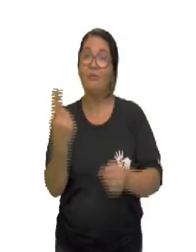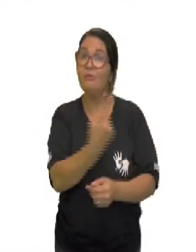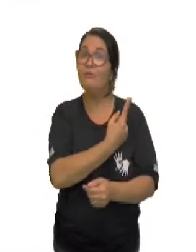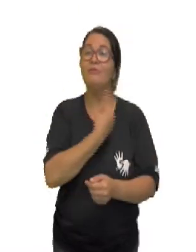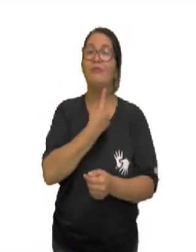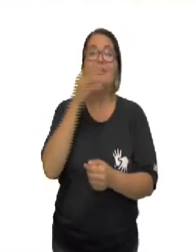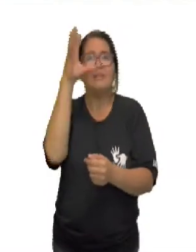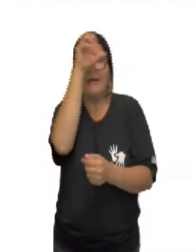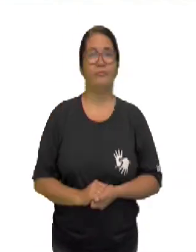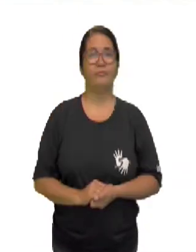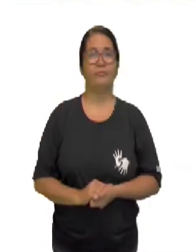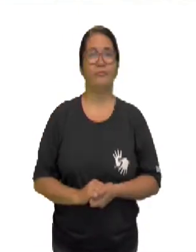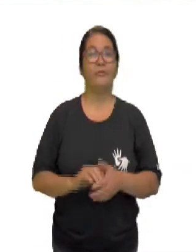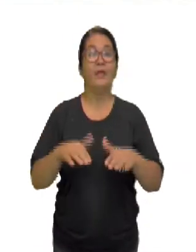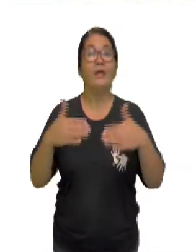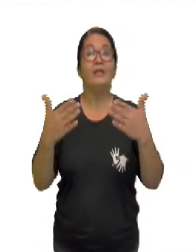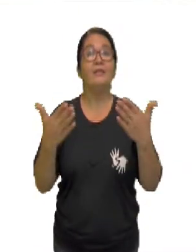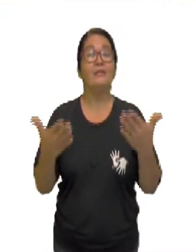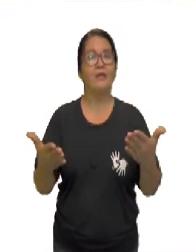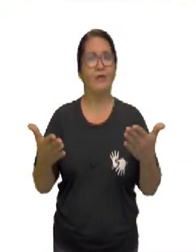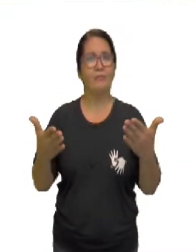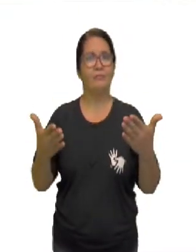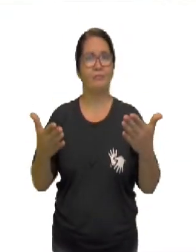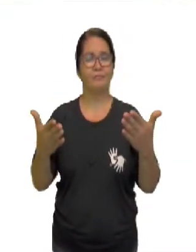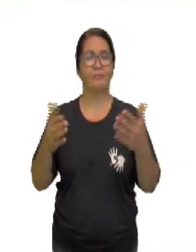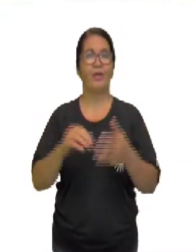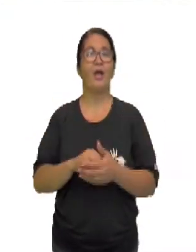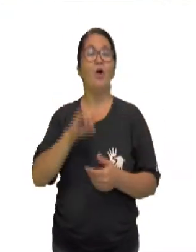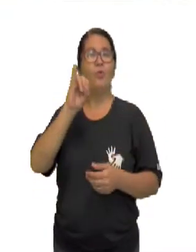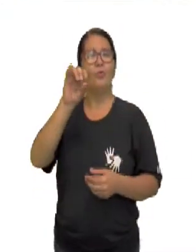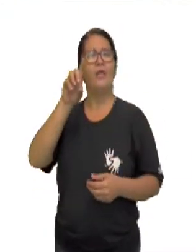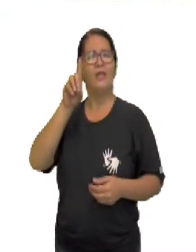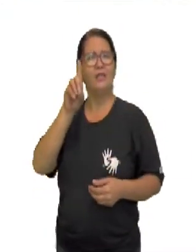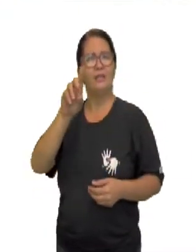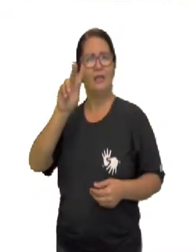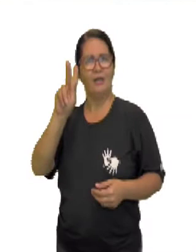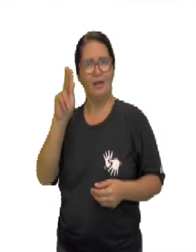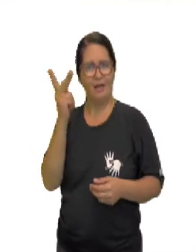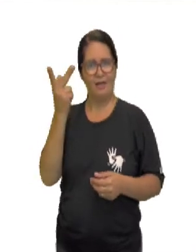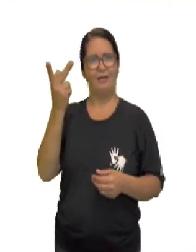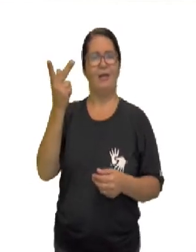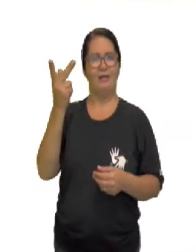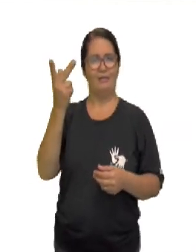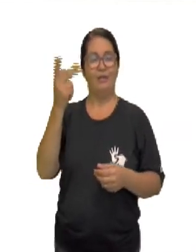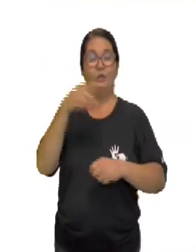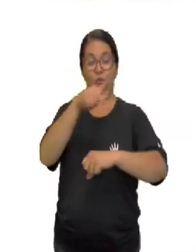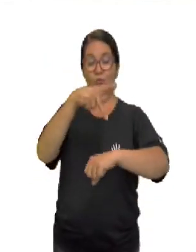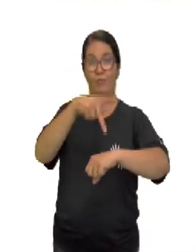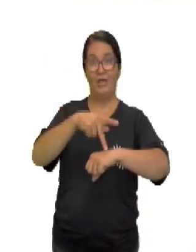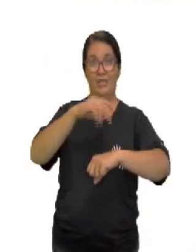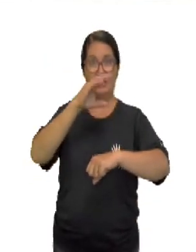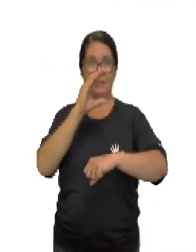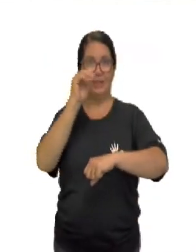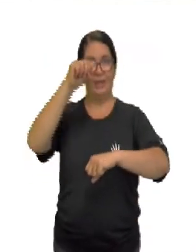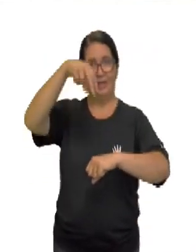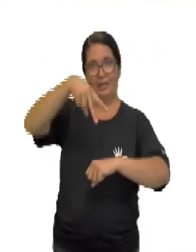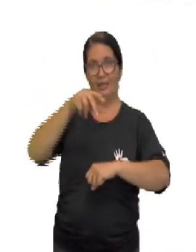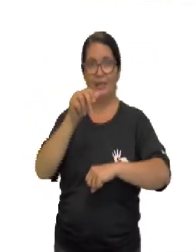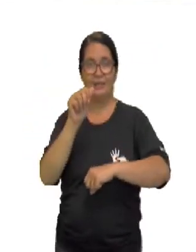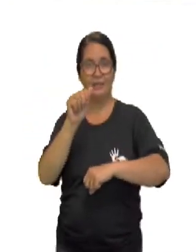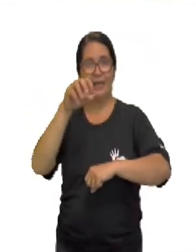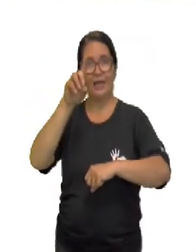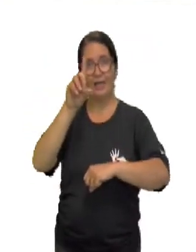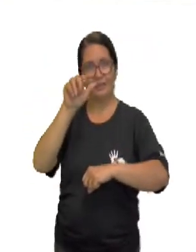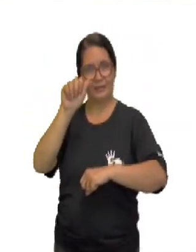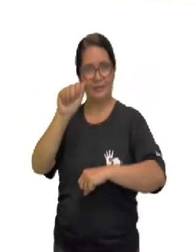Por que disso? É porque o IDH do Canadá é um dos